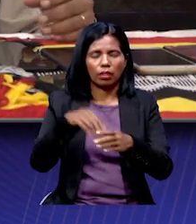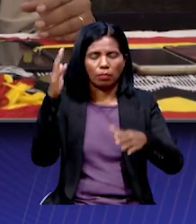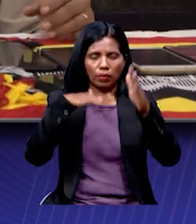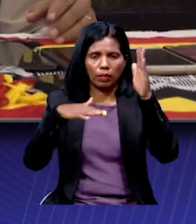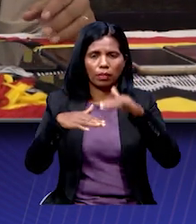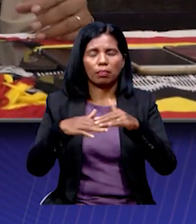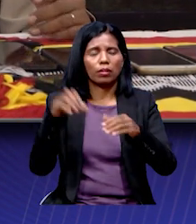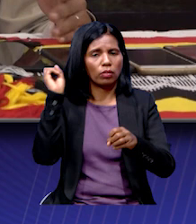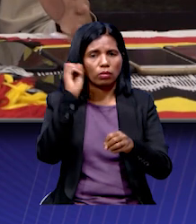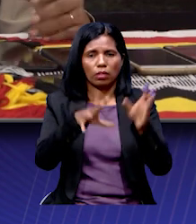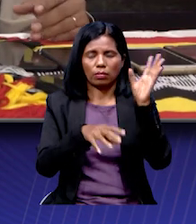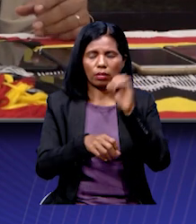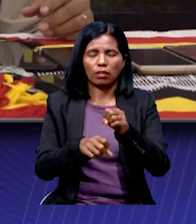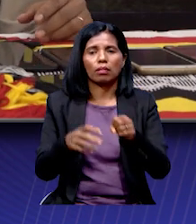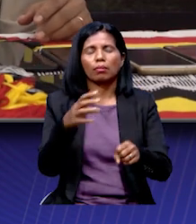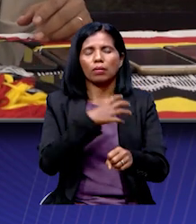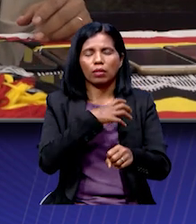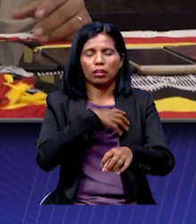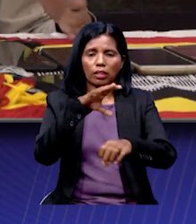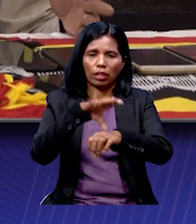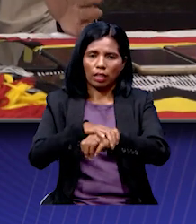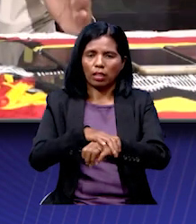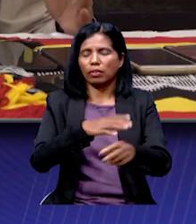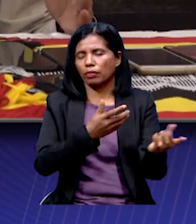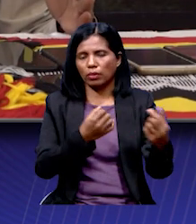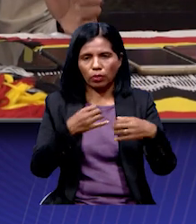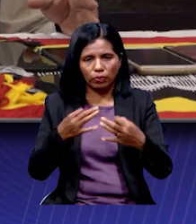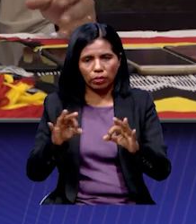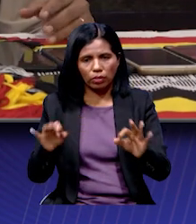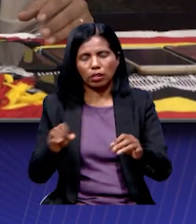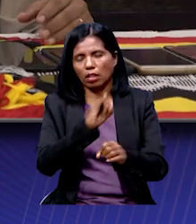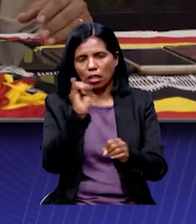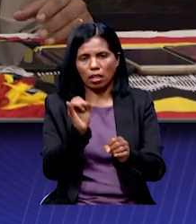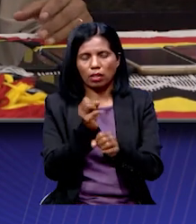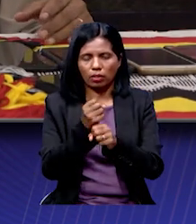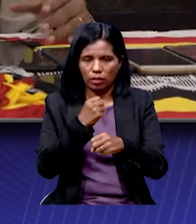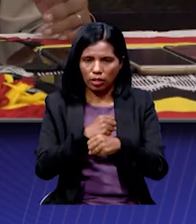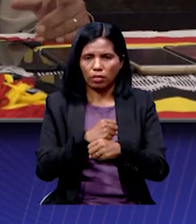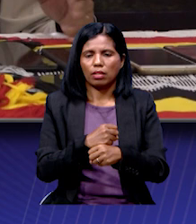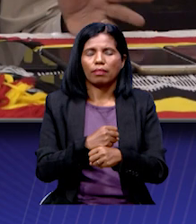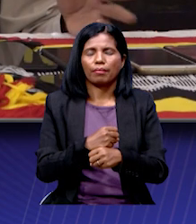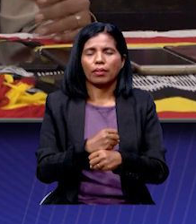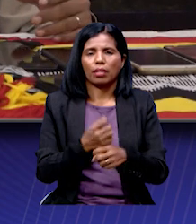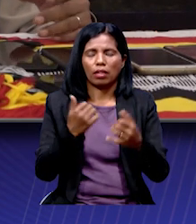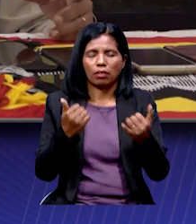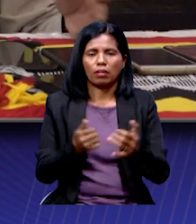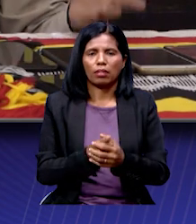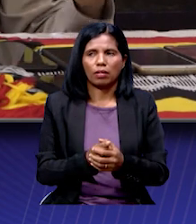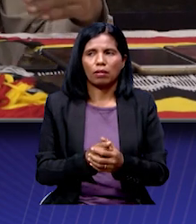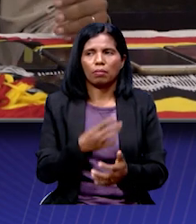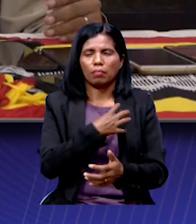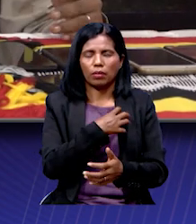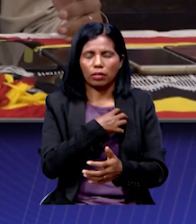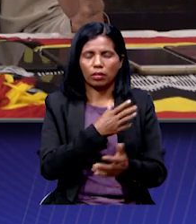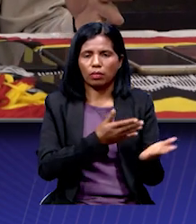assuntos tudo malu né? Polícia captura autona, investigação agora lá ou ela. E autópsimos, polícia transfere